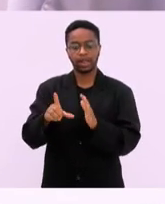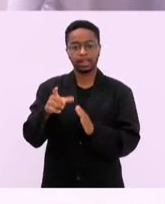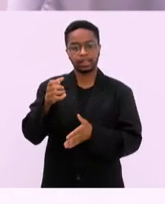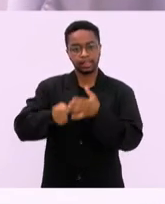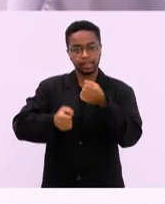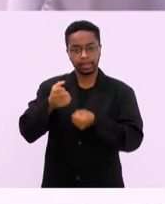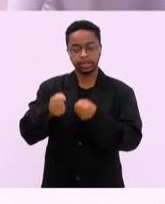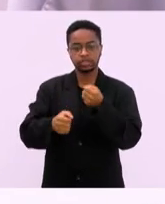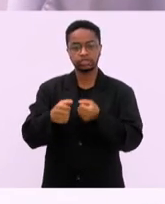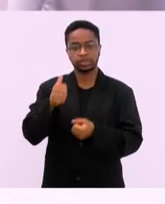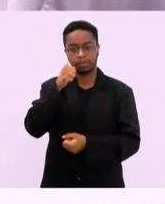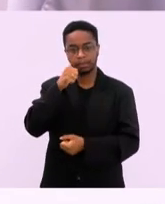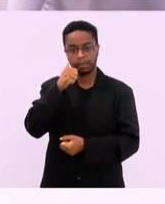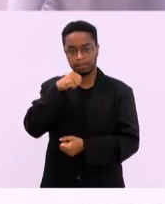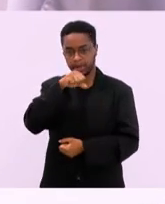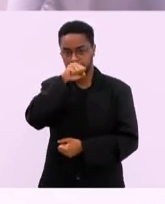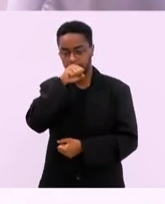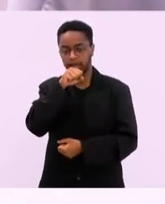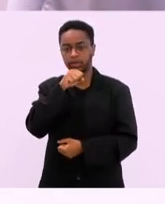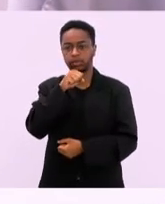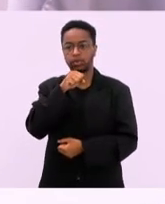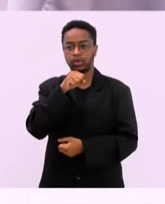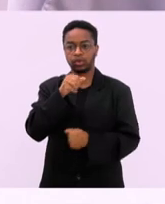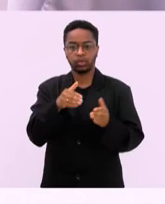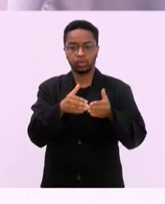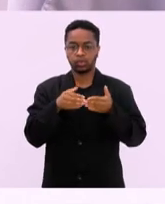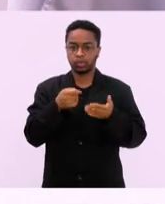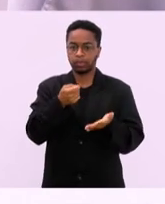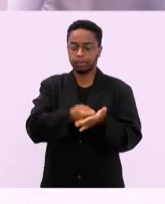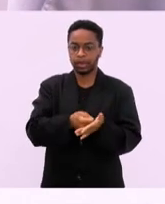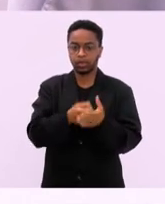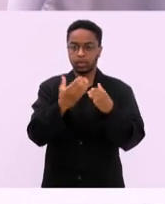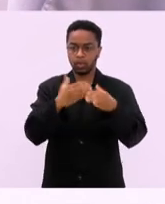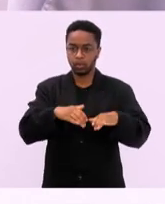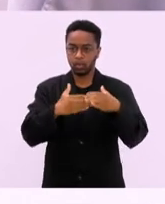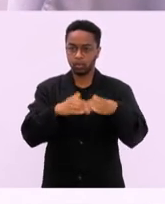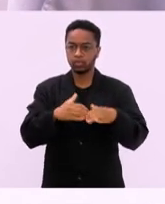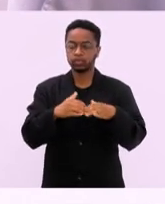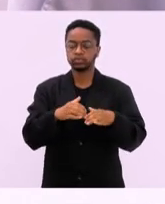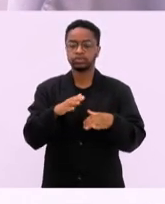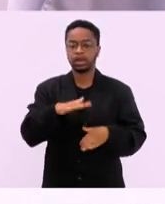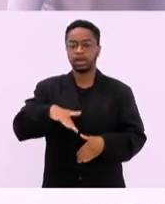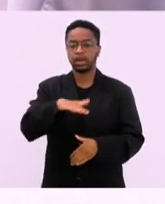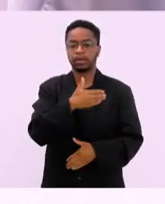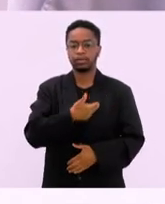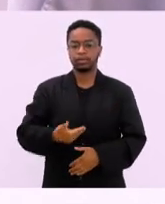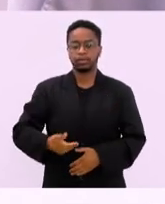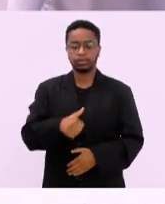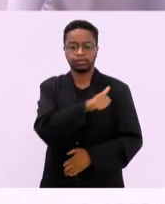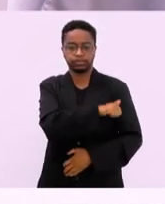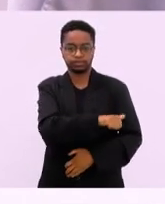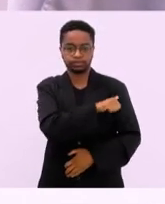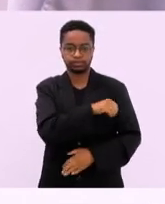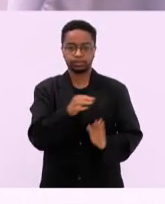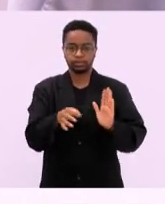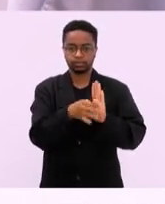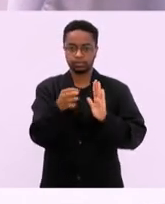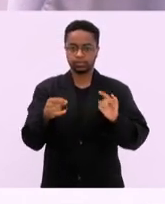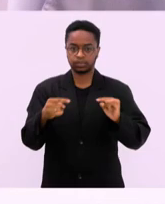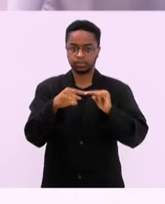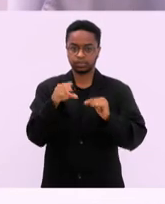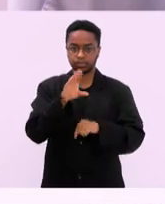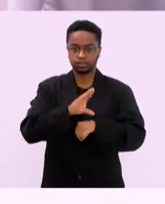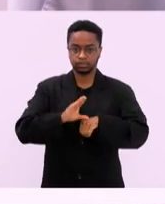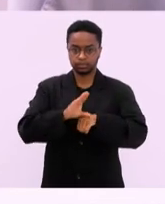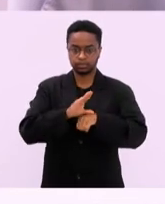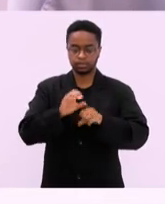inscrição em concurso público para provimento de cargo ou emprego na administração pública estadual. O parecer é pela